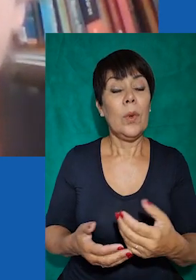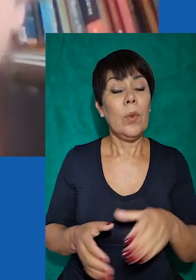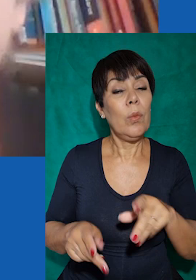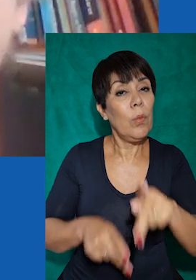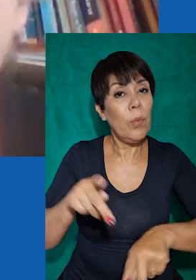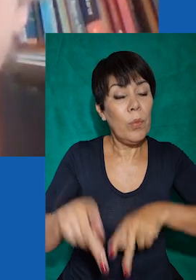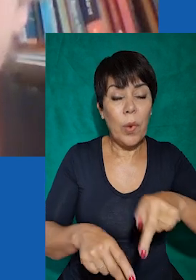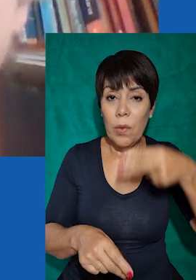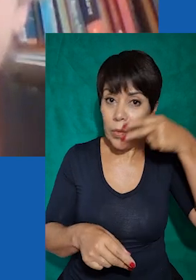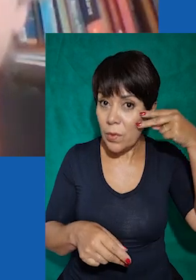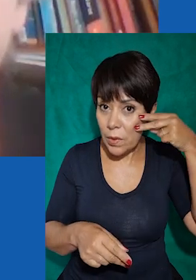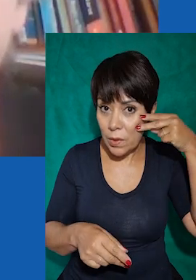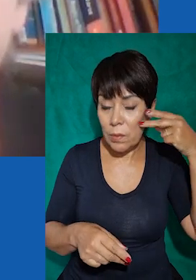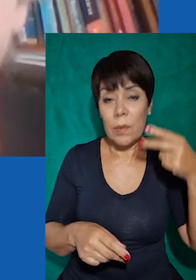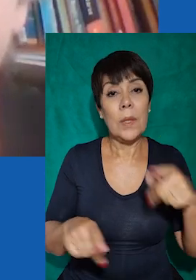Guarani Kaiowá